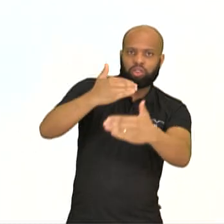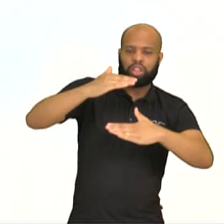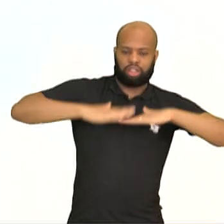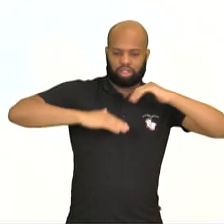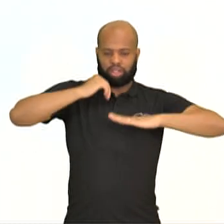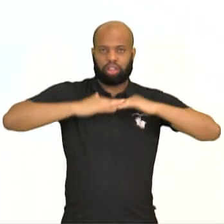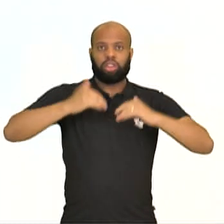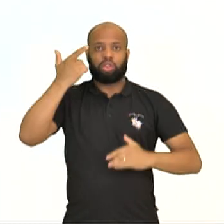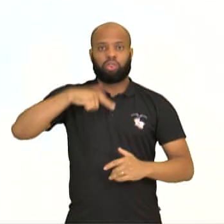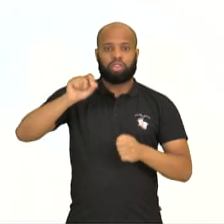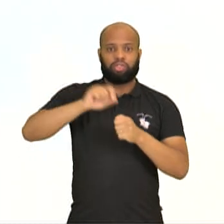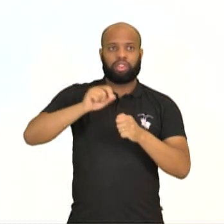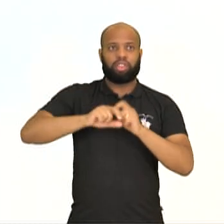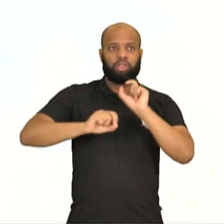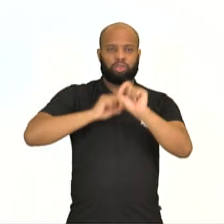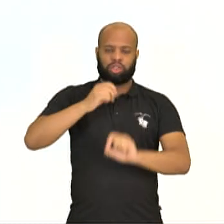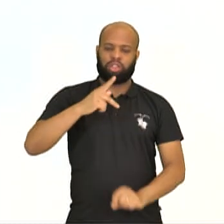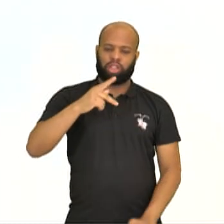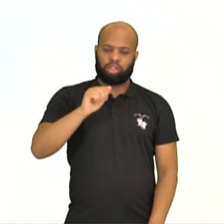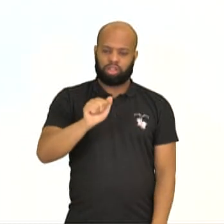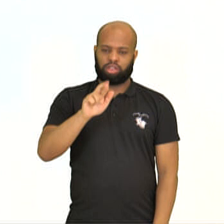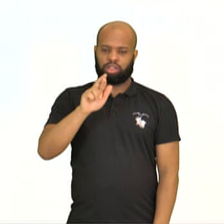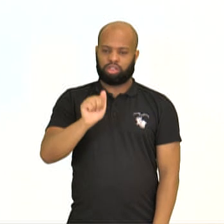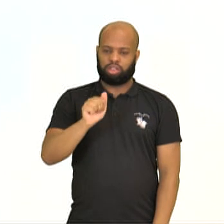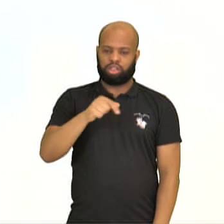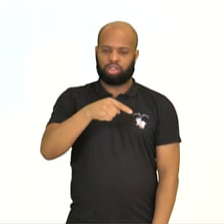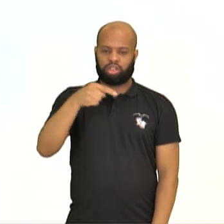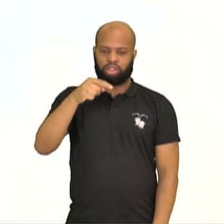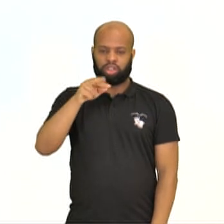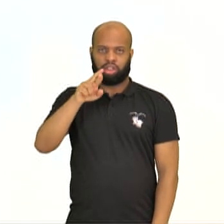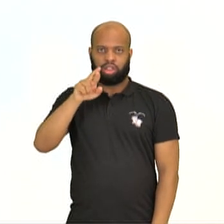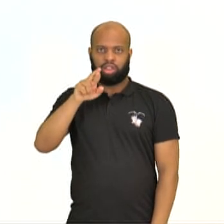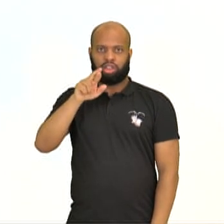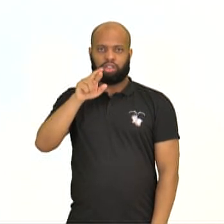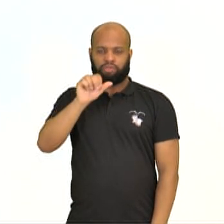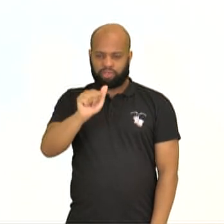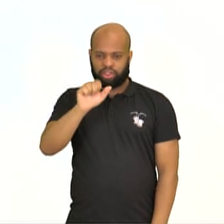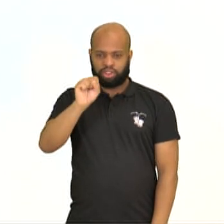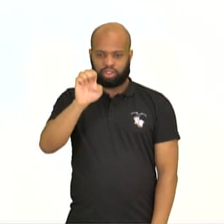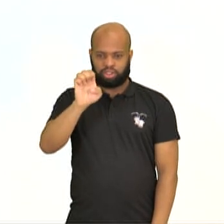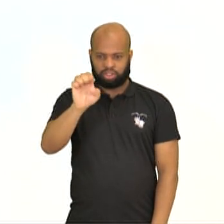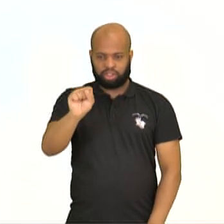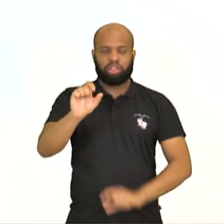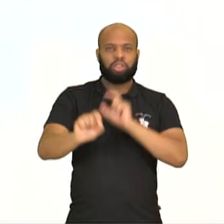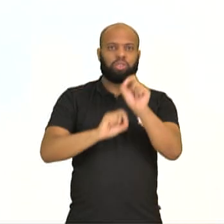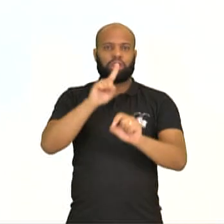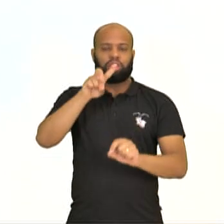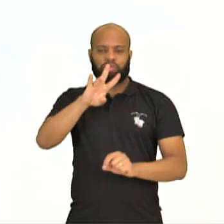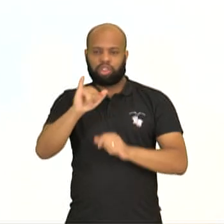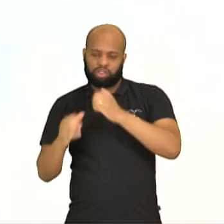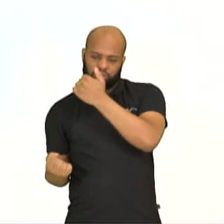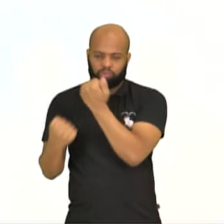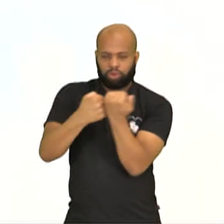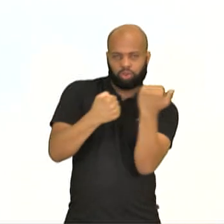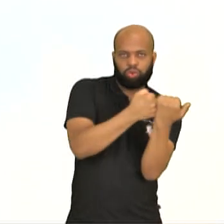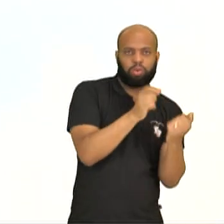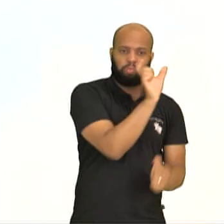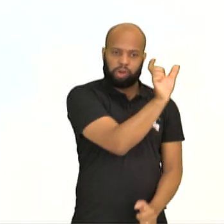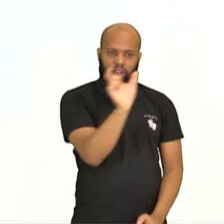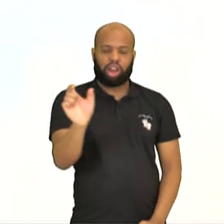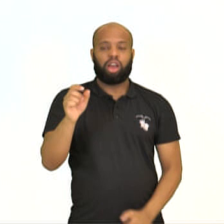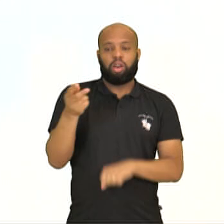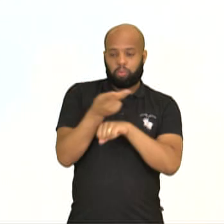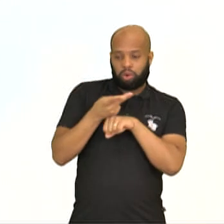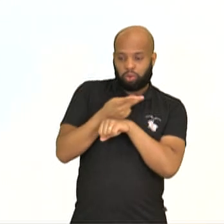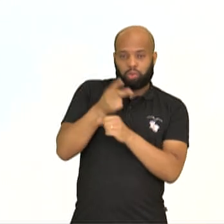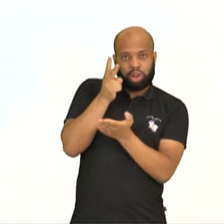habilidade de fazer paráfrases. A paráfrase nada mais é que substituição das palavras procurando